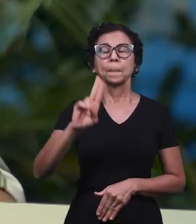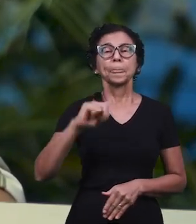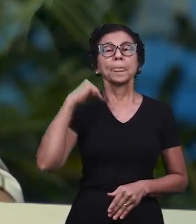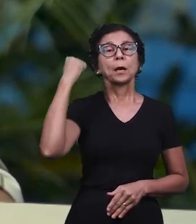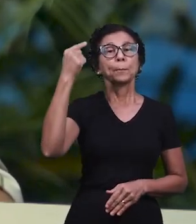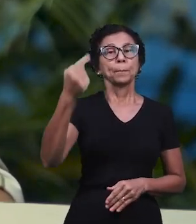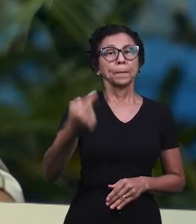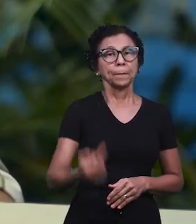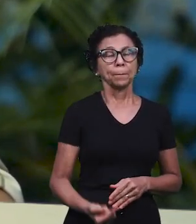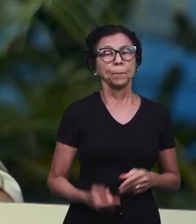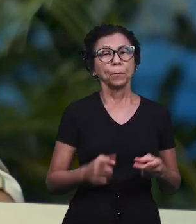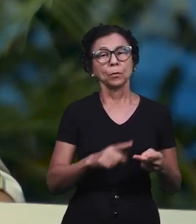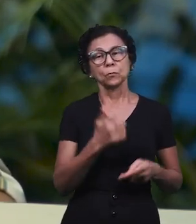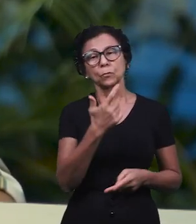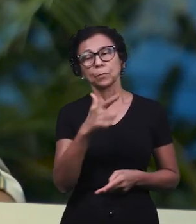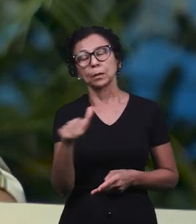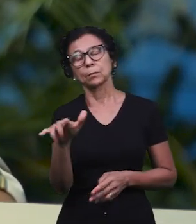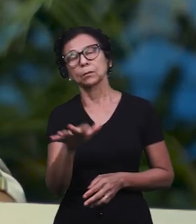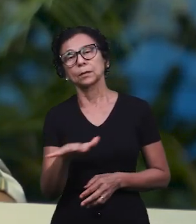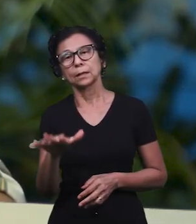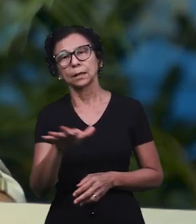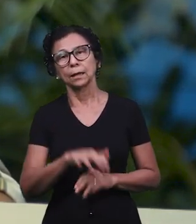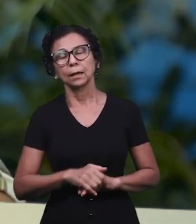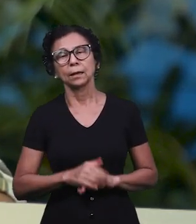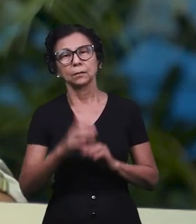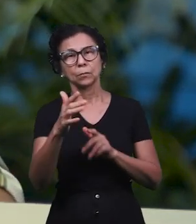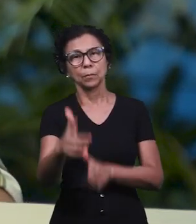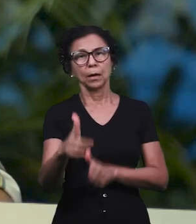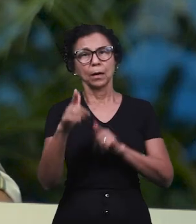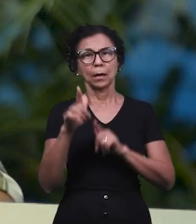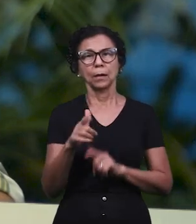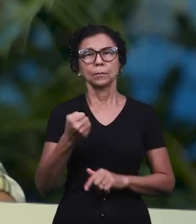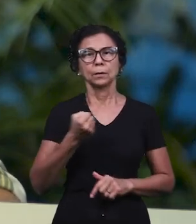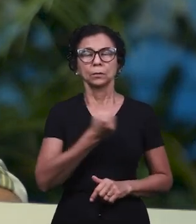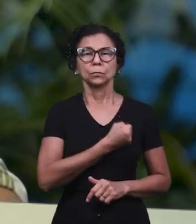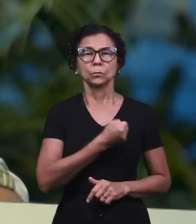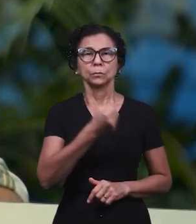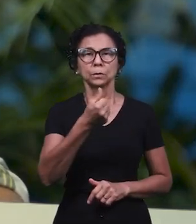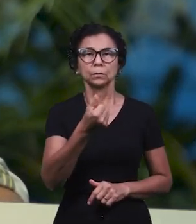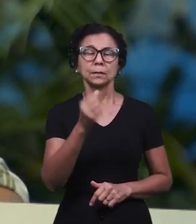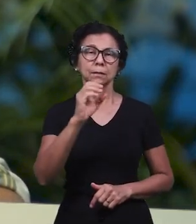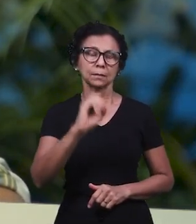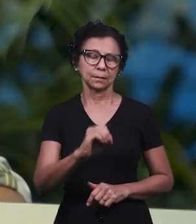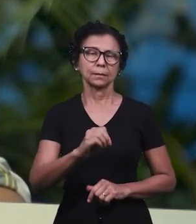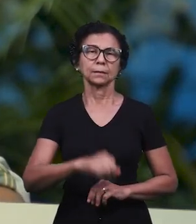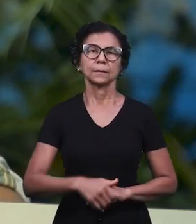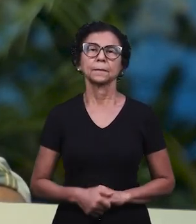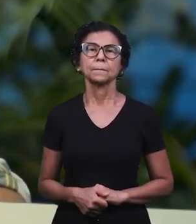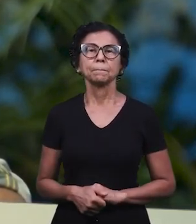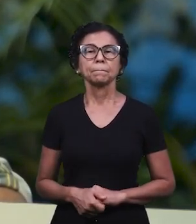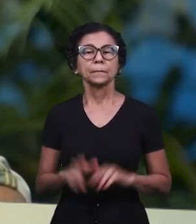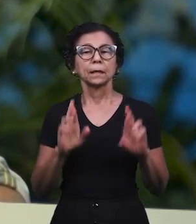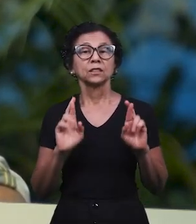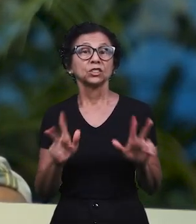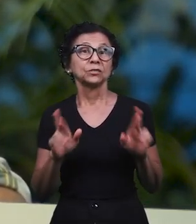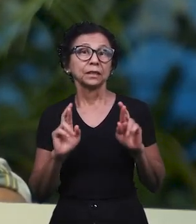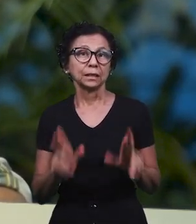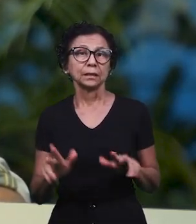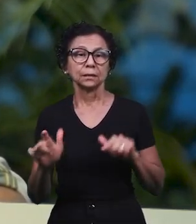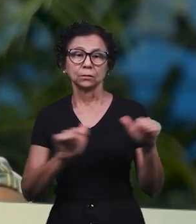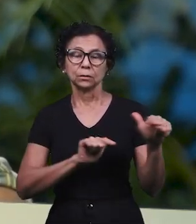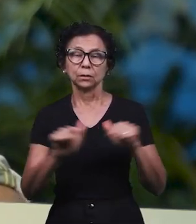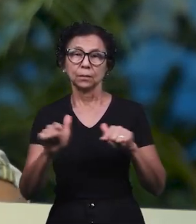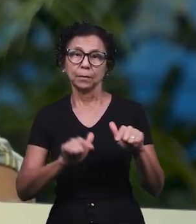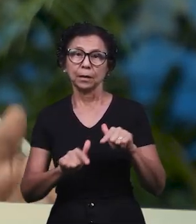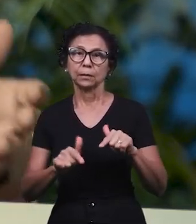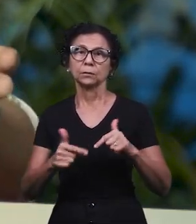também começou a fabricar o morteiro 60. Então é interessante porque a gente consegue verificar na essência ali a diferença das atividades. Como